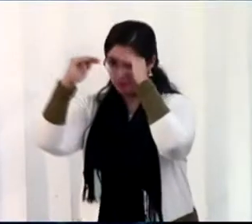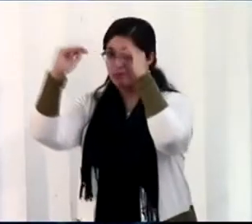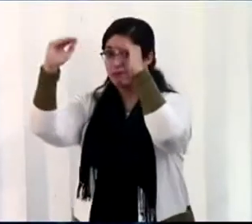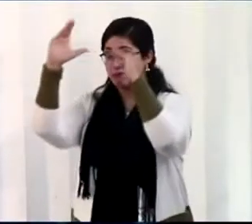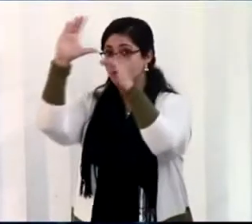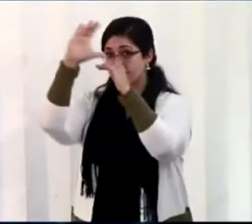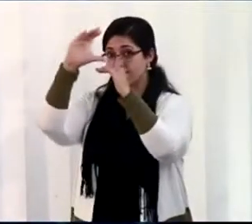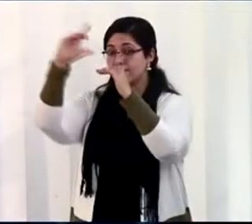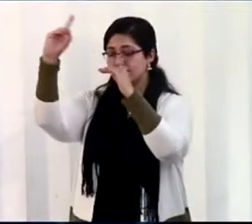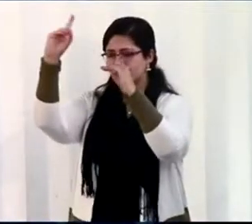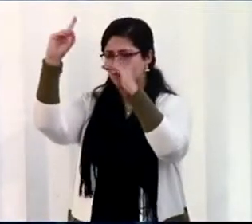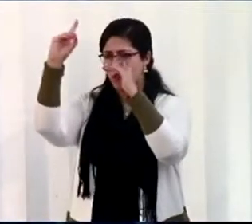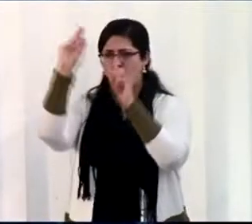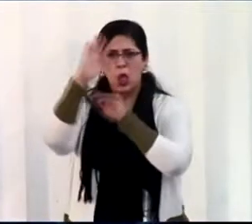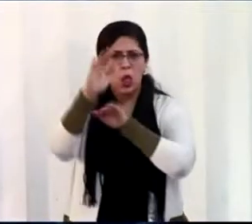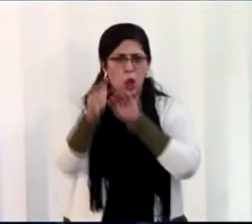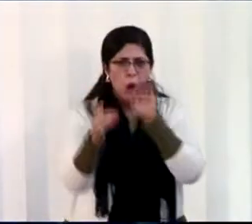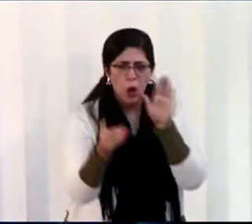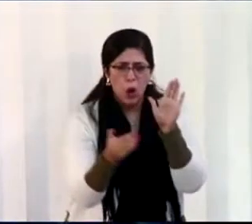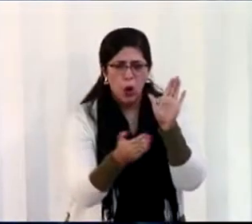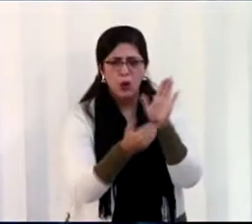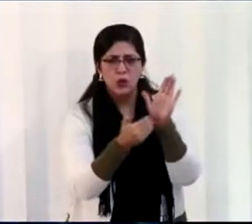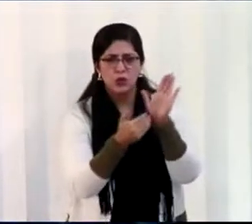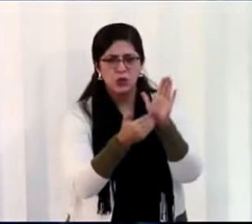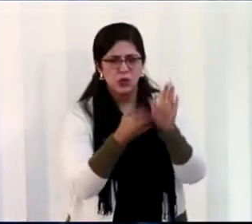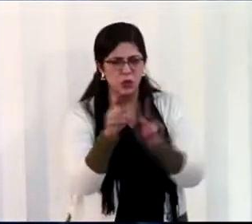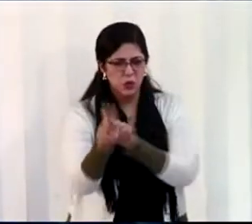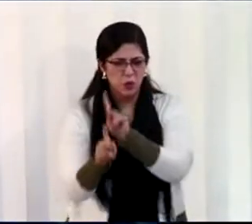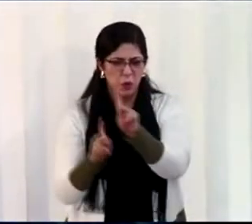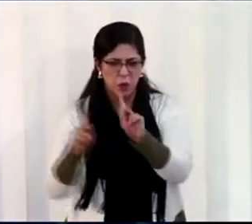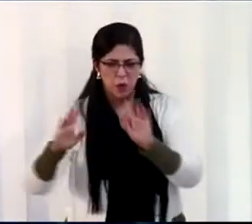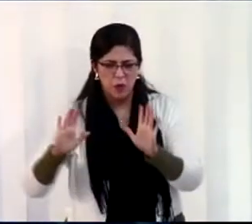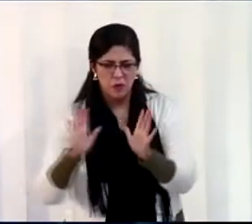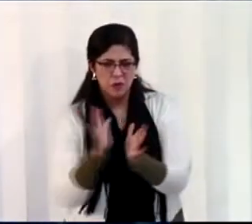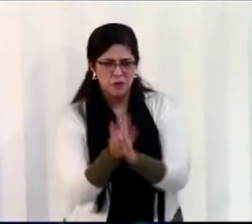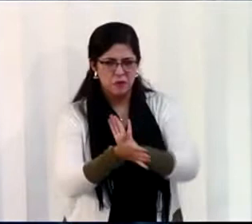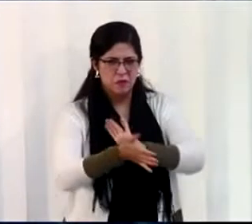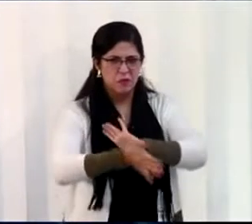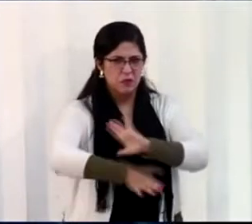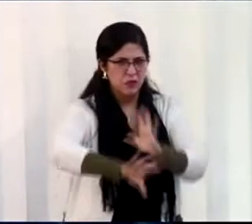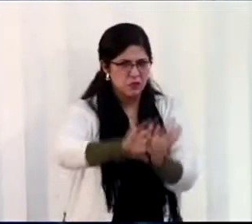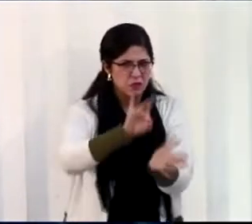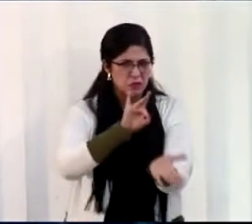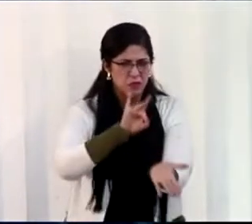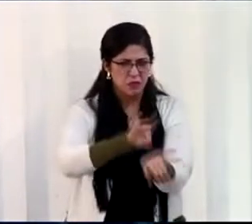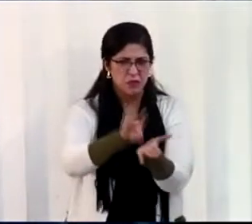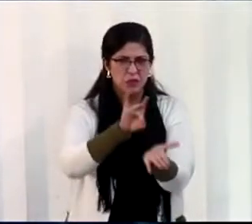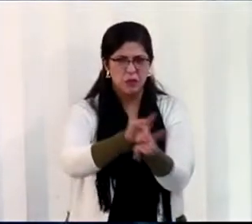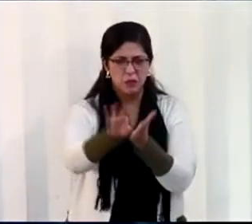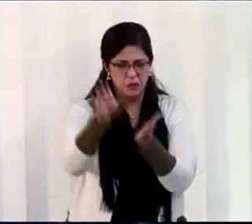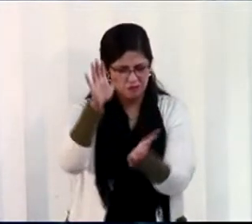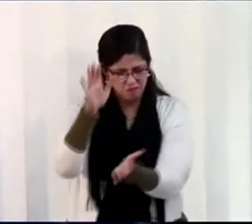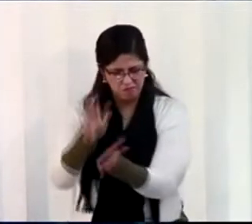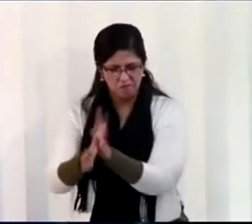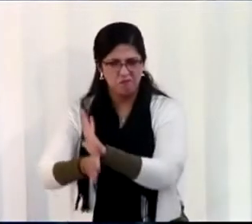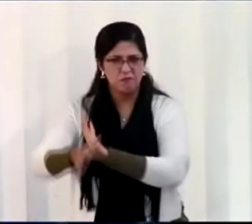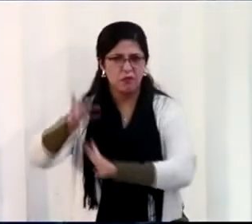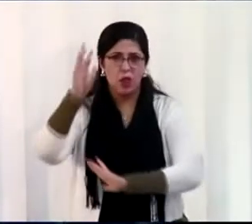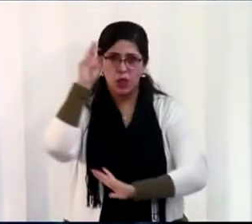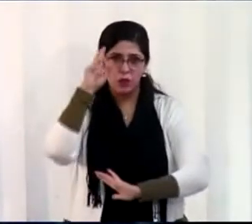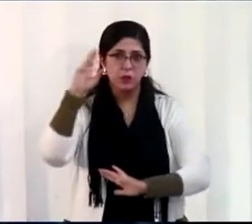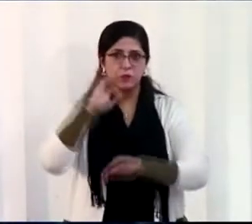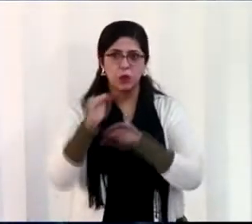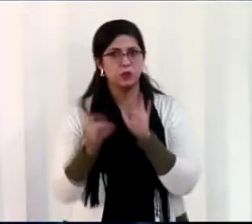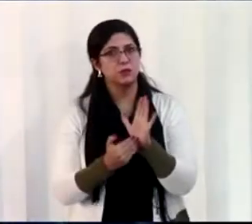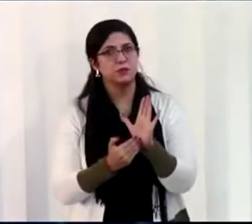colheita. Todos os que o devoraram se faziam culpados, o mal vinha sobre eles, diz o Senhor. Ouvi